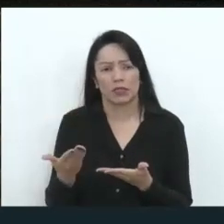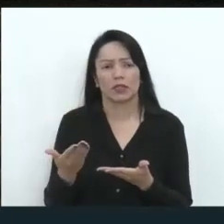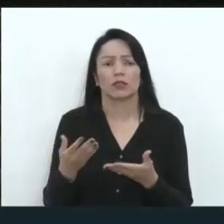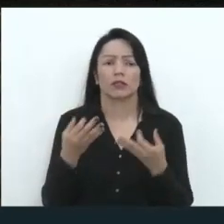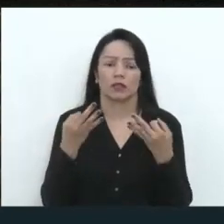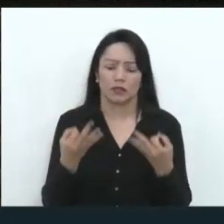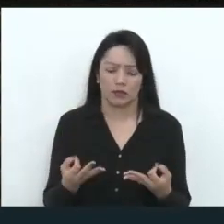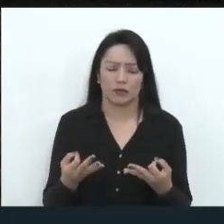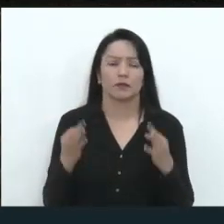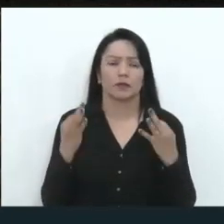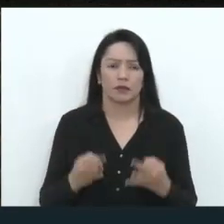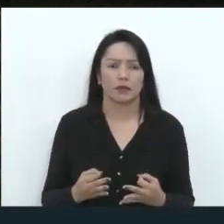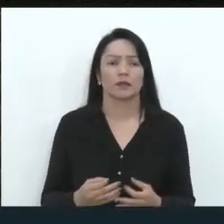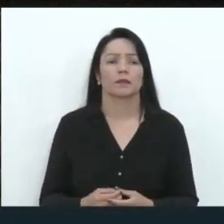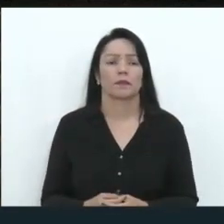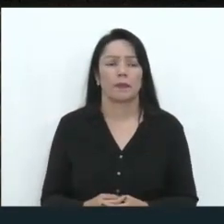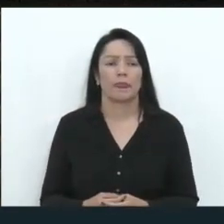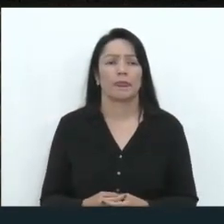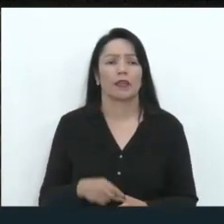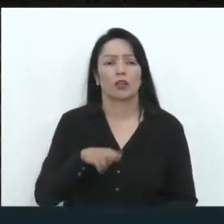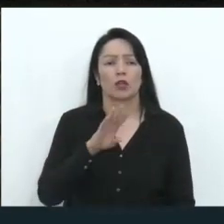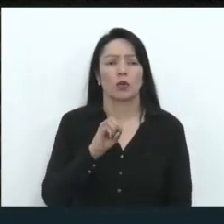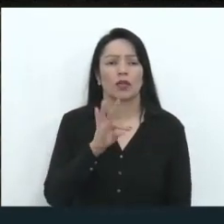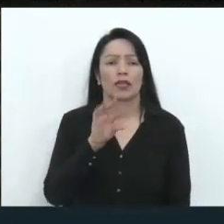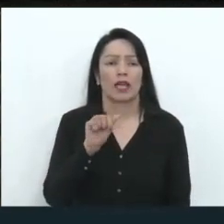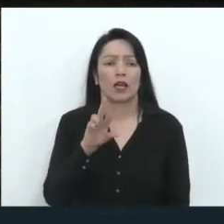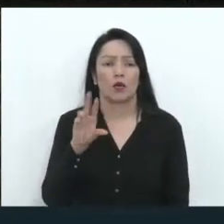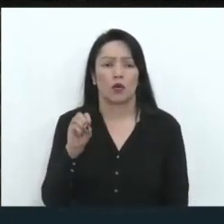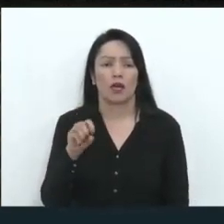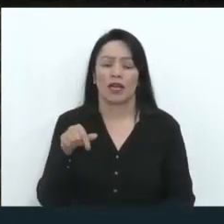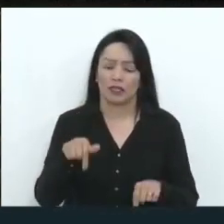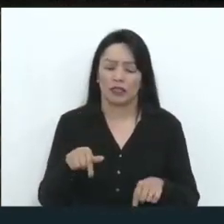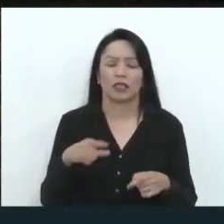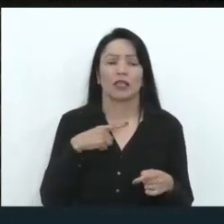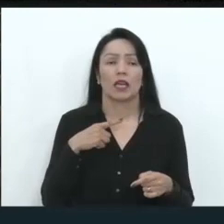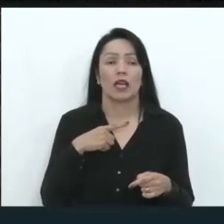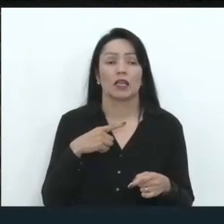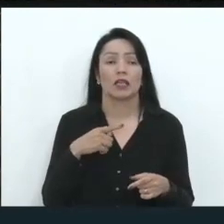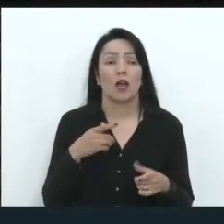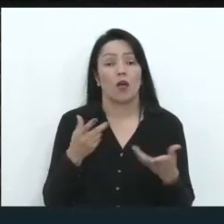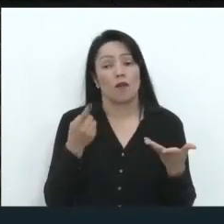Pedro Notaro que essa casa faz. Espero que a gente tenha